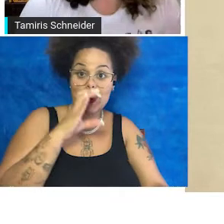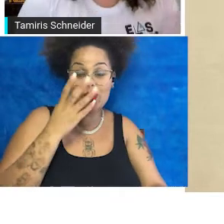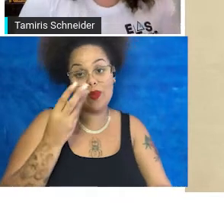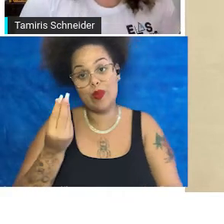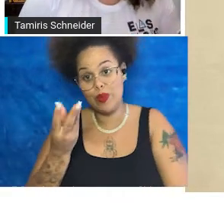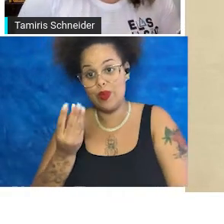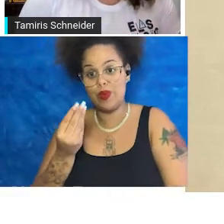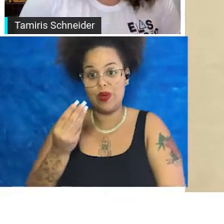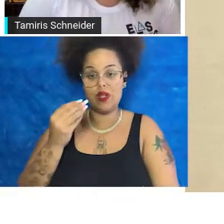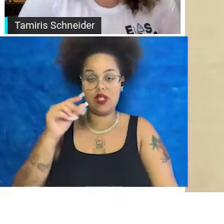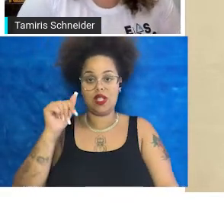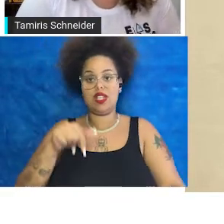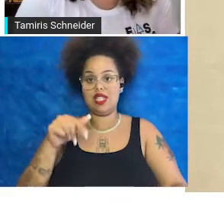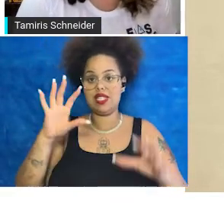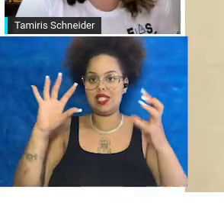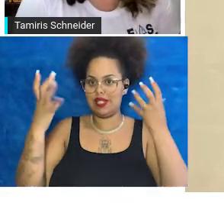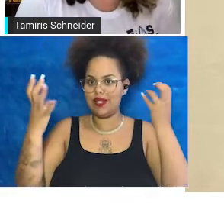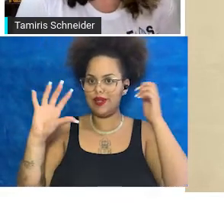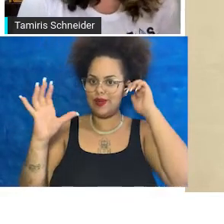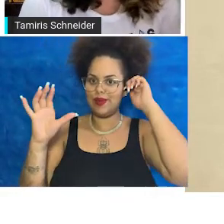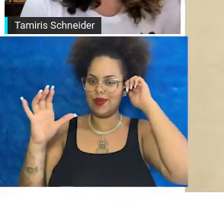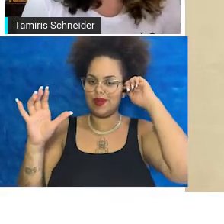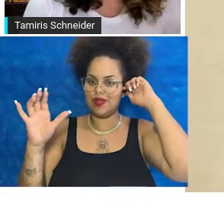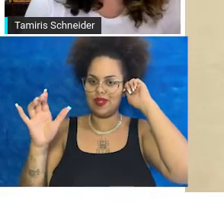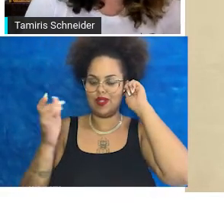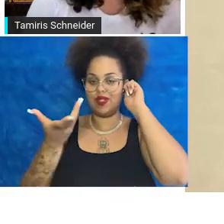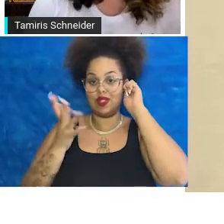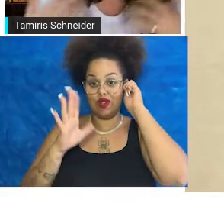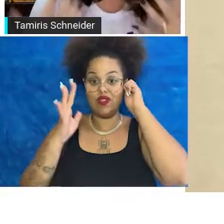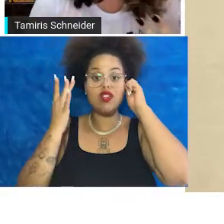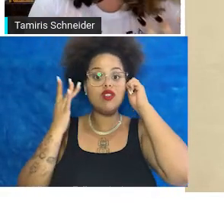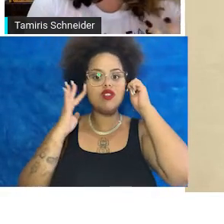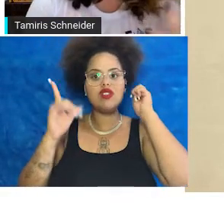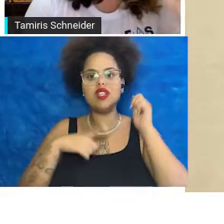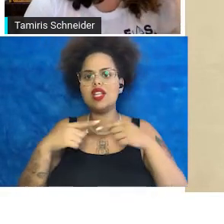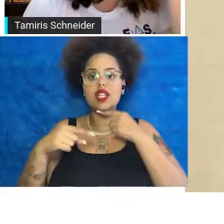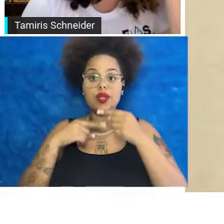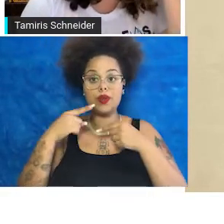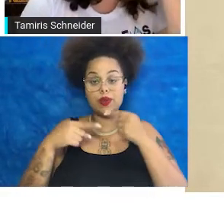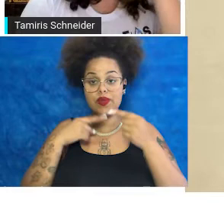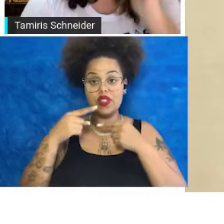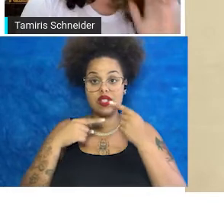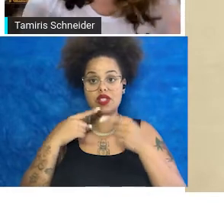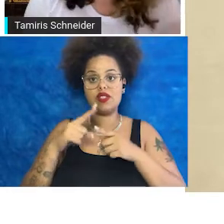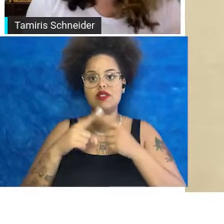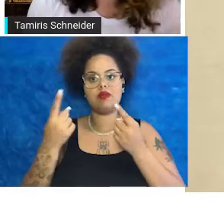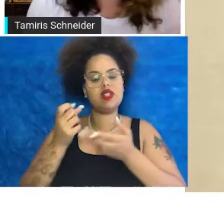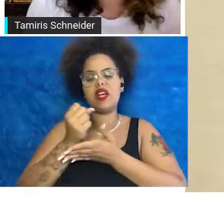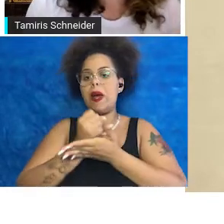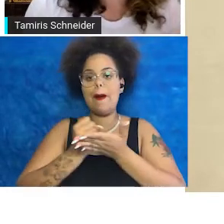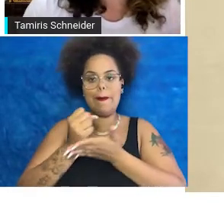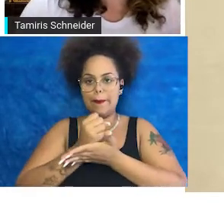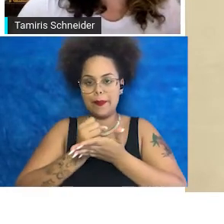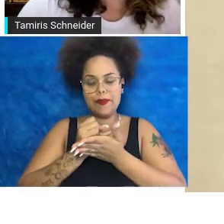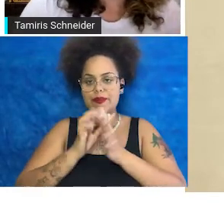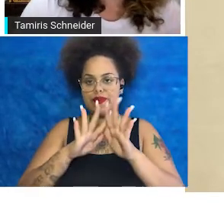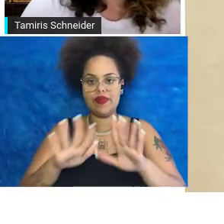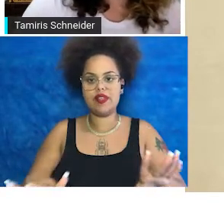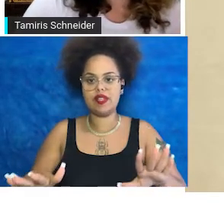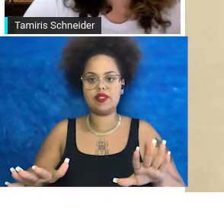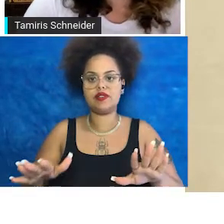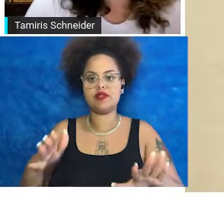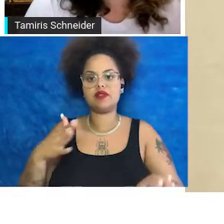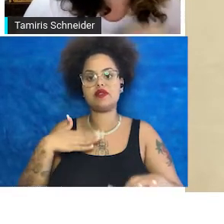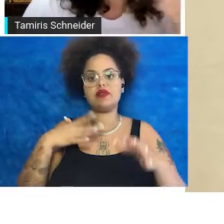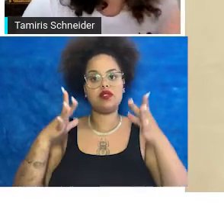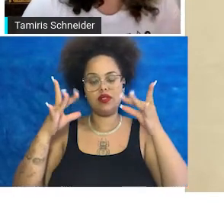acho, nesses assuntos. Talvez, não sei se tem dúvidas, mas é basicamente isso, gente. O